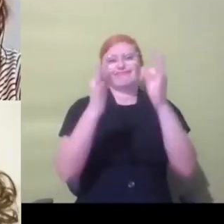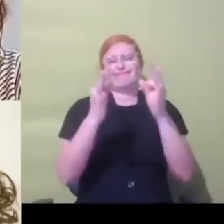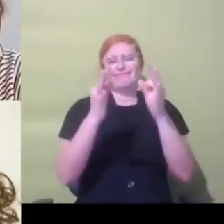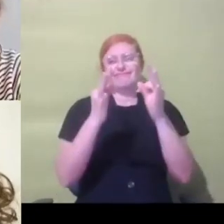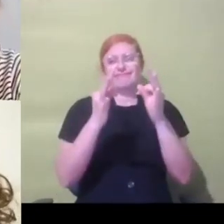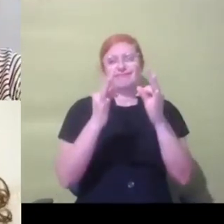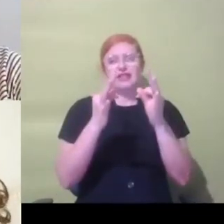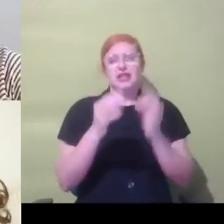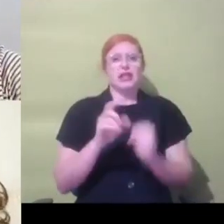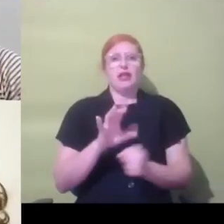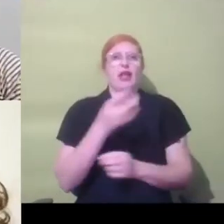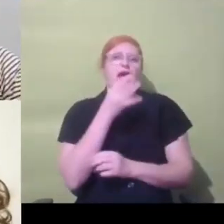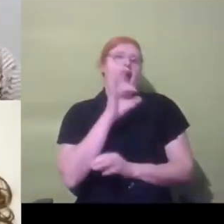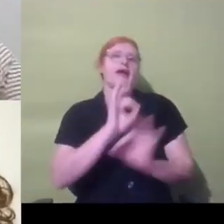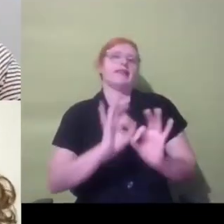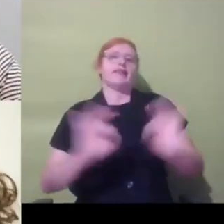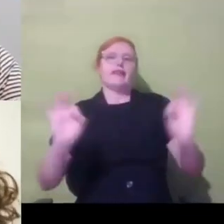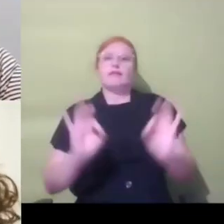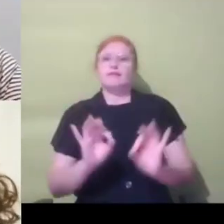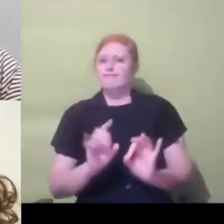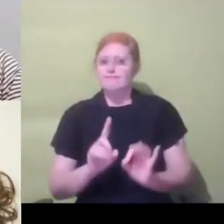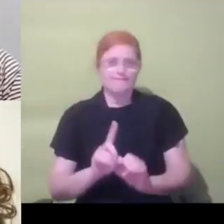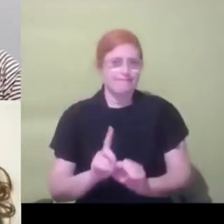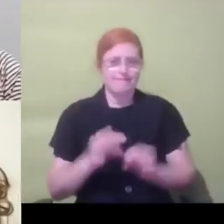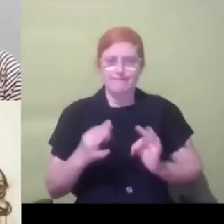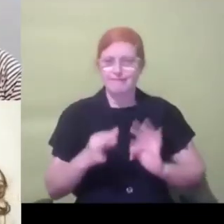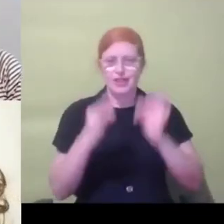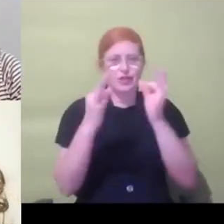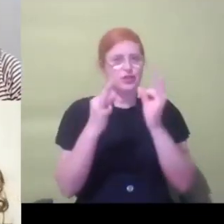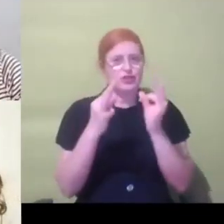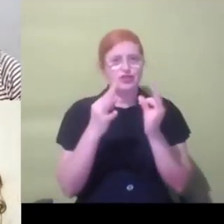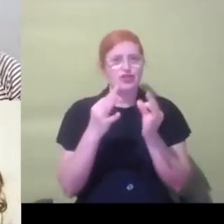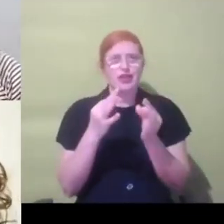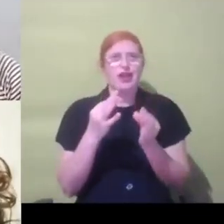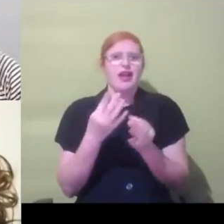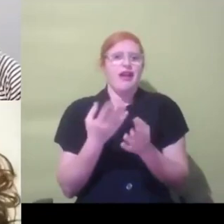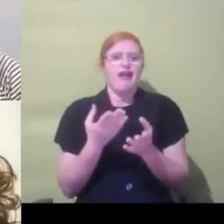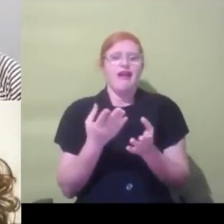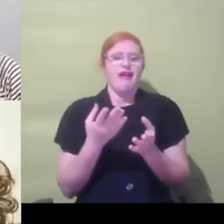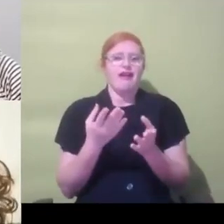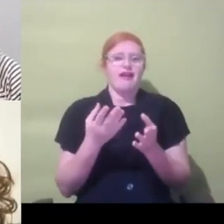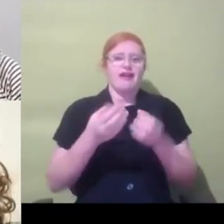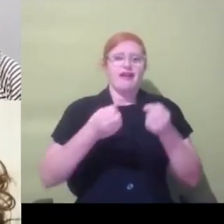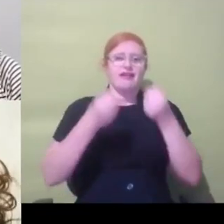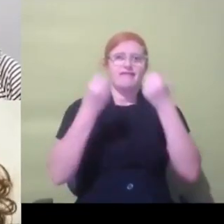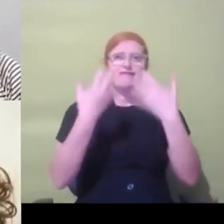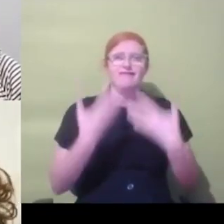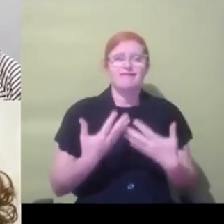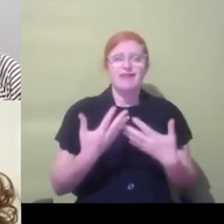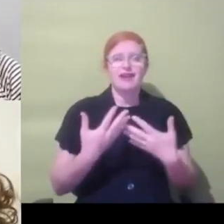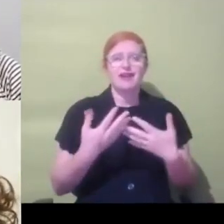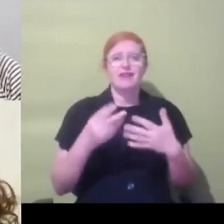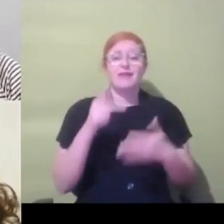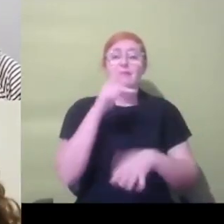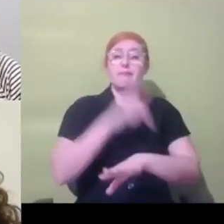nada simples, assim, porque a pedagogia é como o Malu falou, e você falou no início, a gente parte de uma